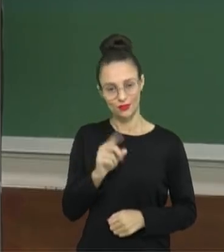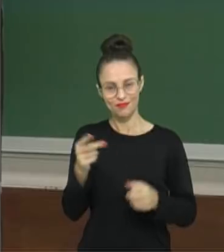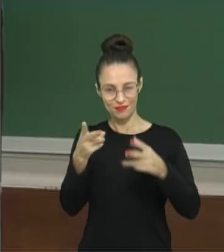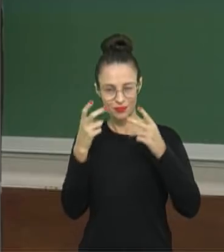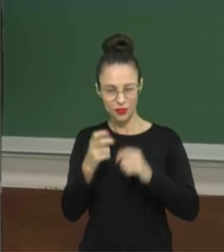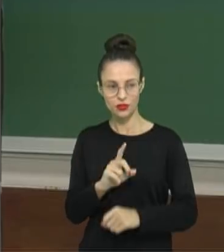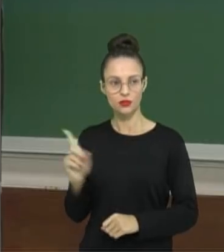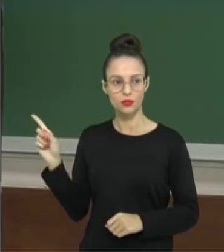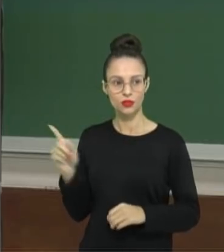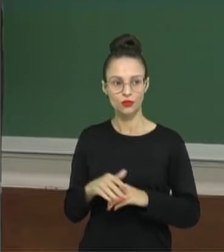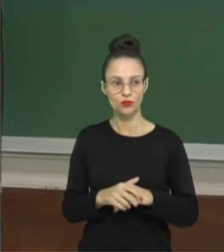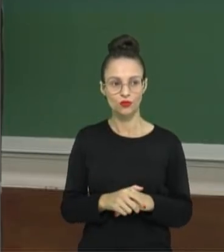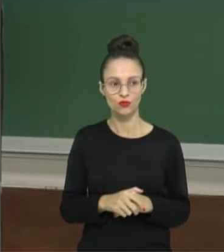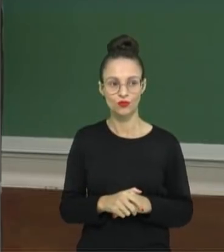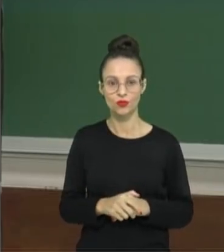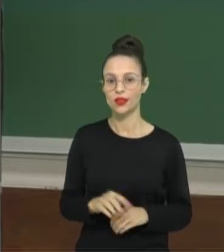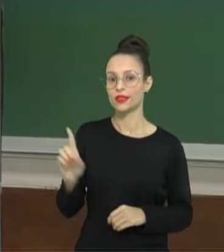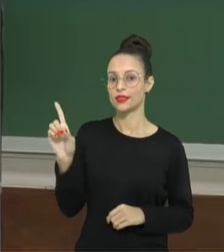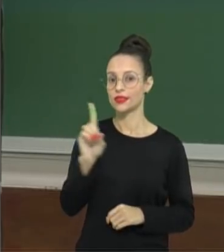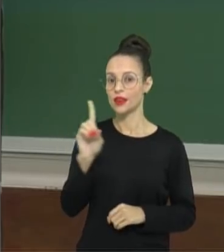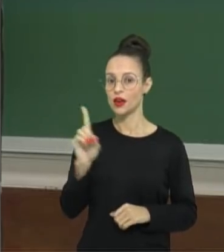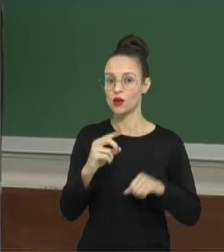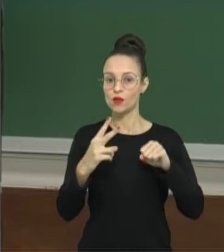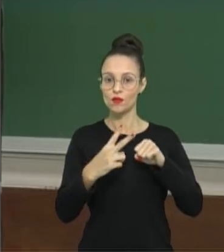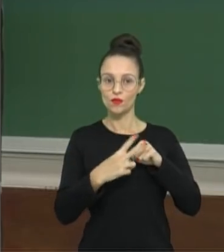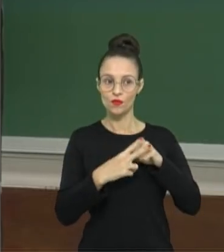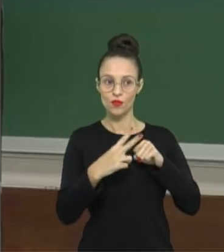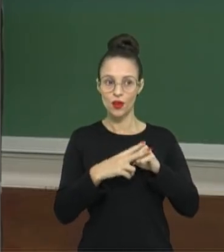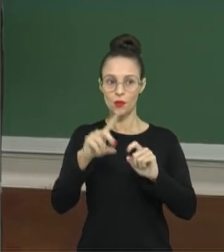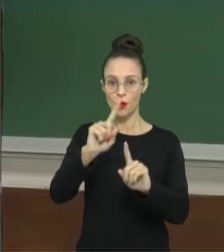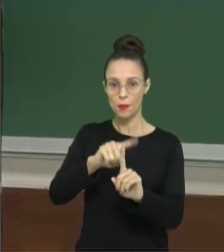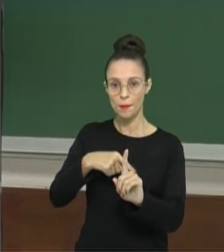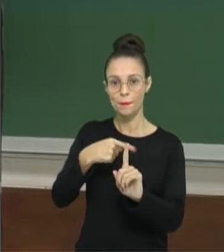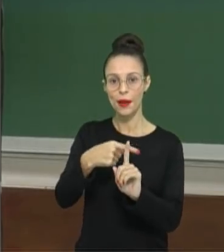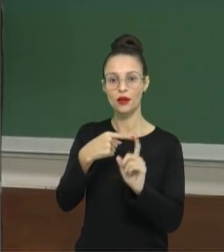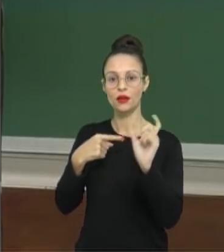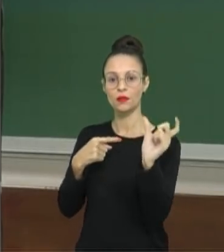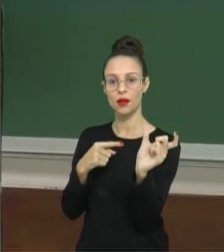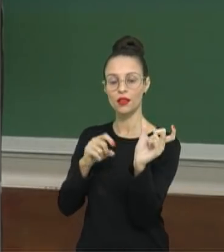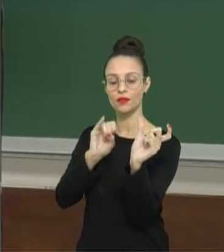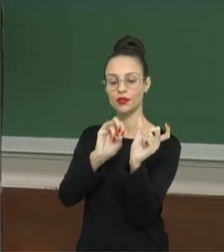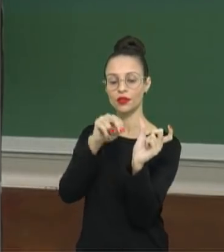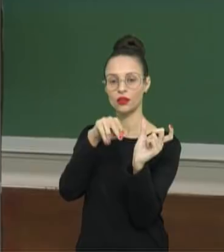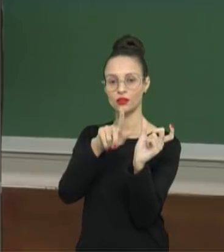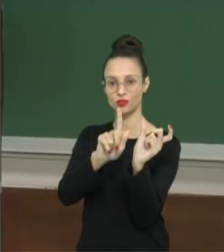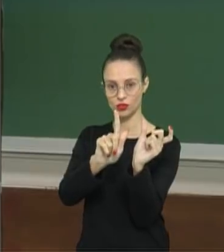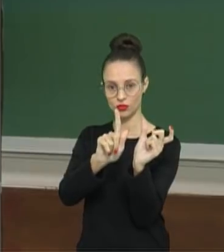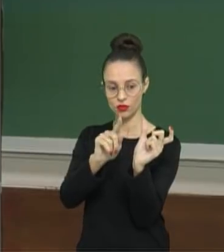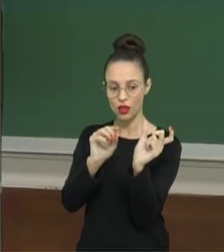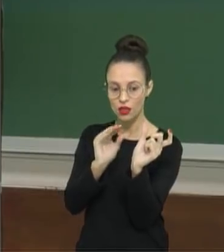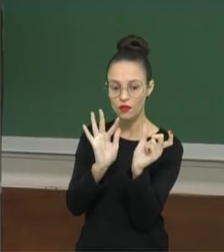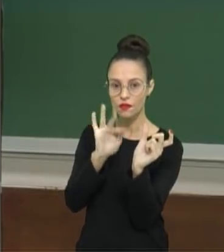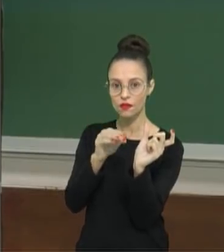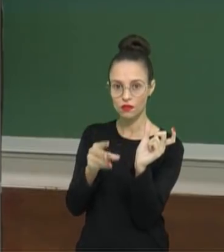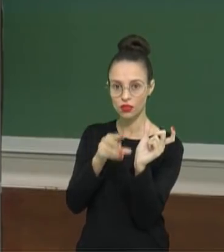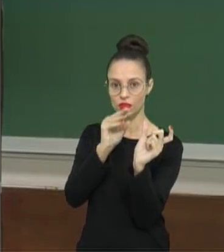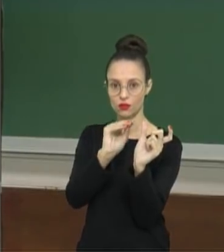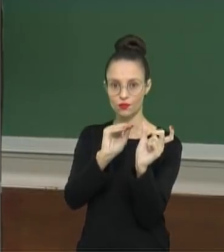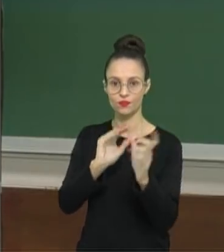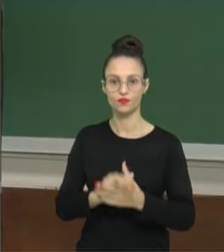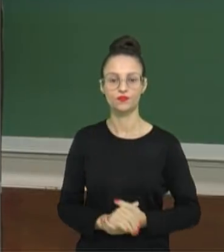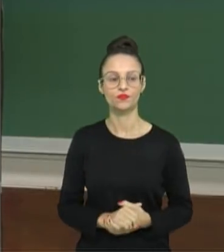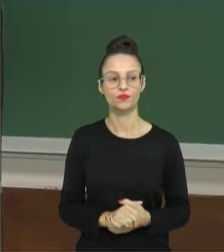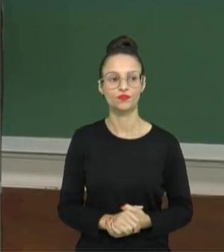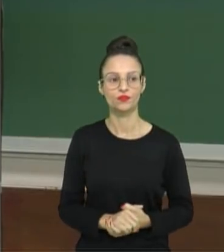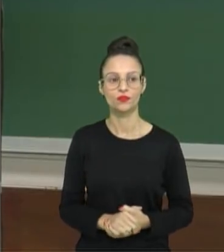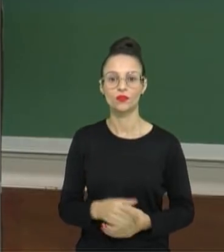percebendo? Negativo do verbo mais a terminação ing. Seguindo,